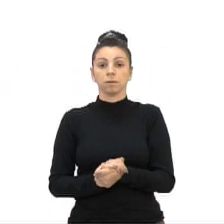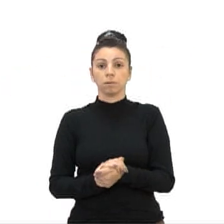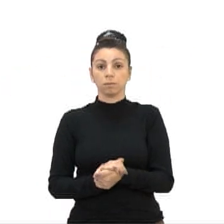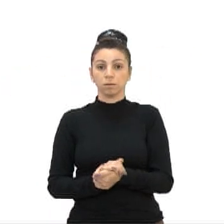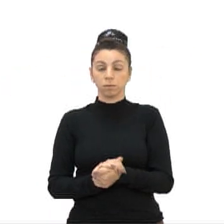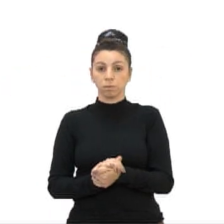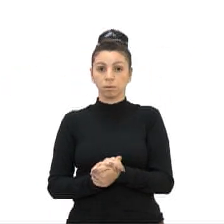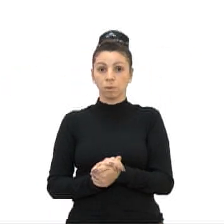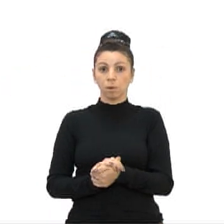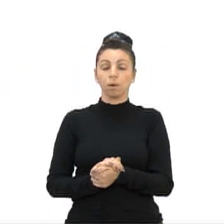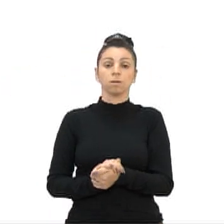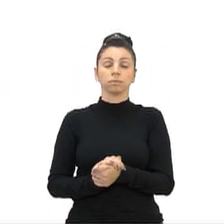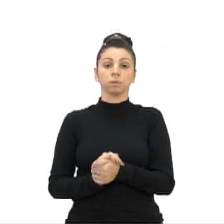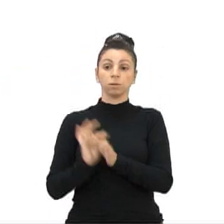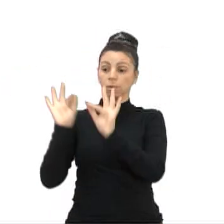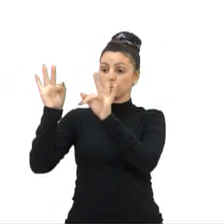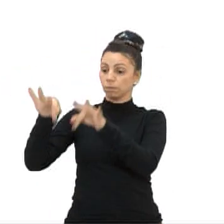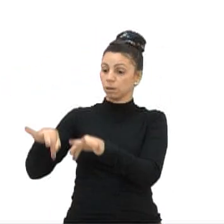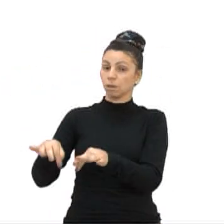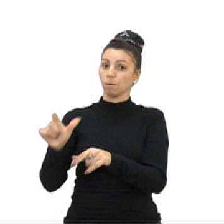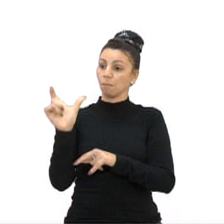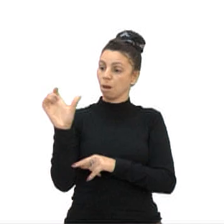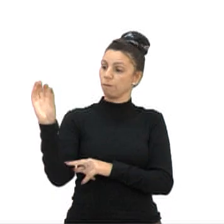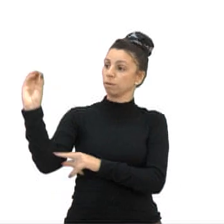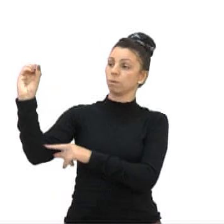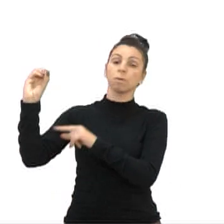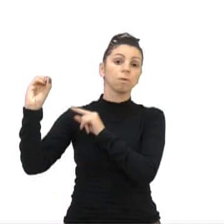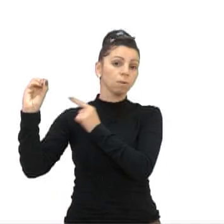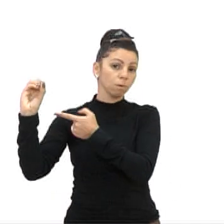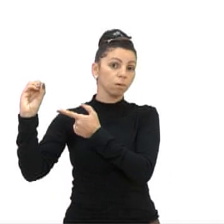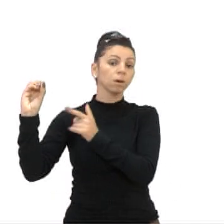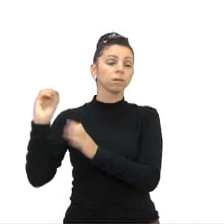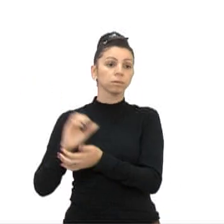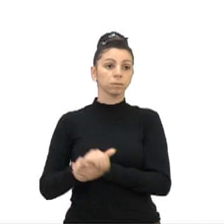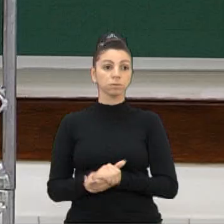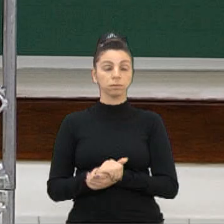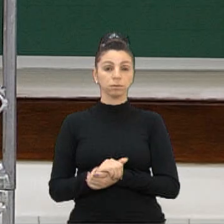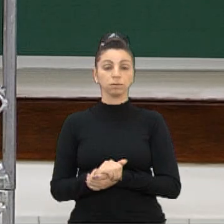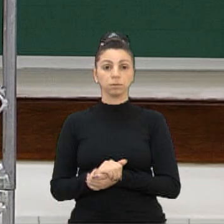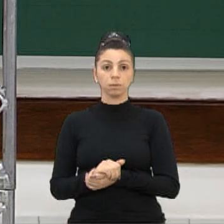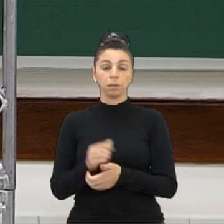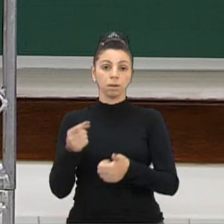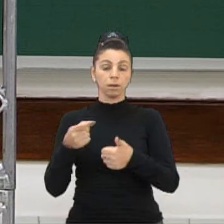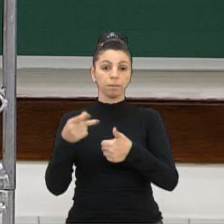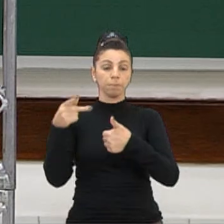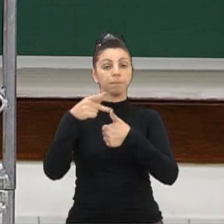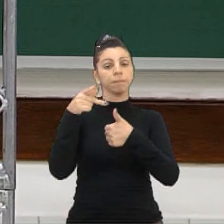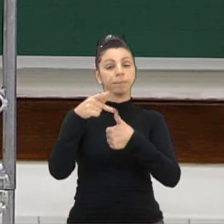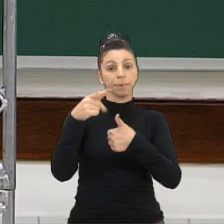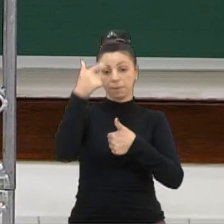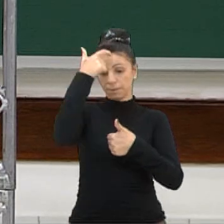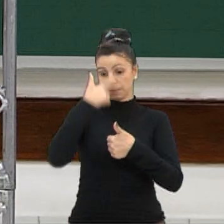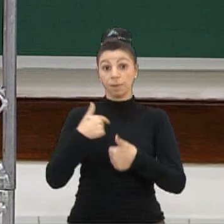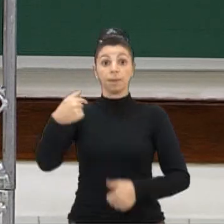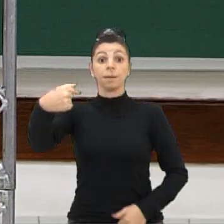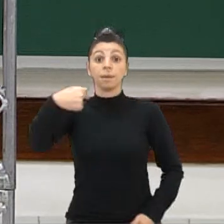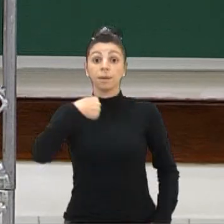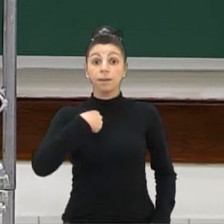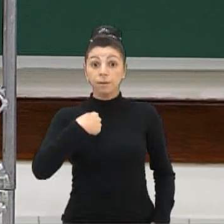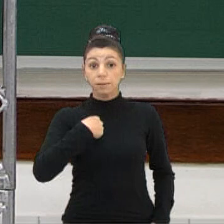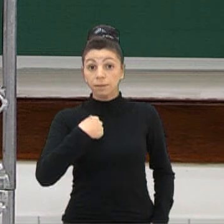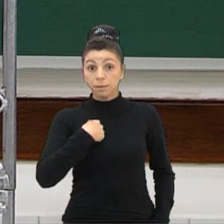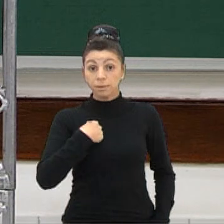o, degustou, esse homem indica a desinência número pessoal, que é a primeira pessoa, eu, né? Então, o sujeito oculto